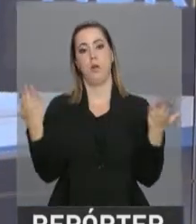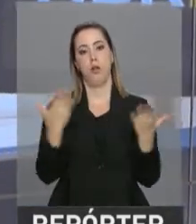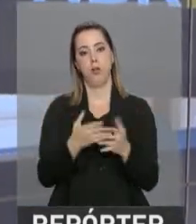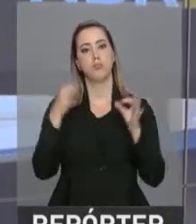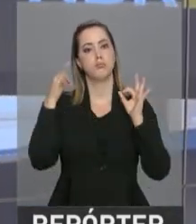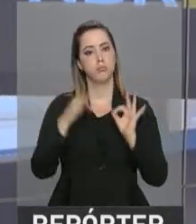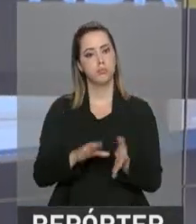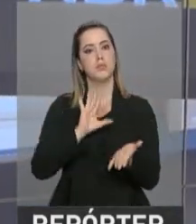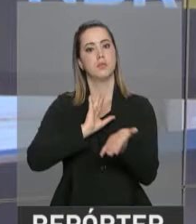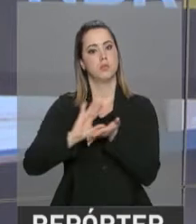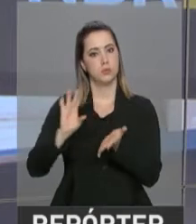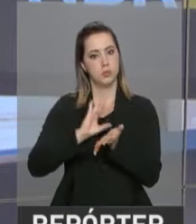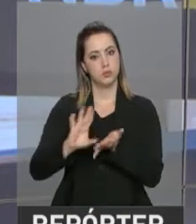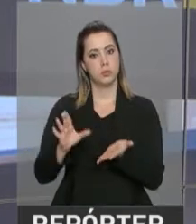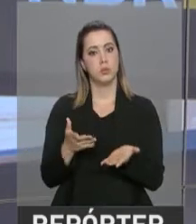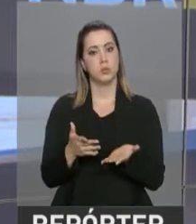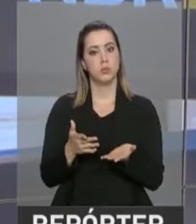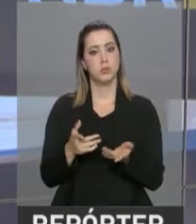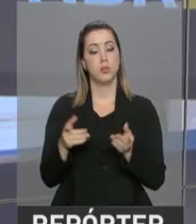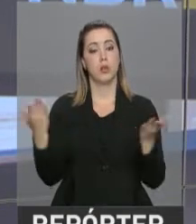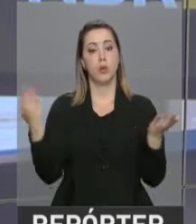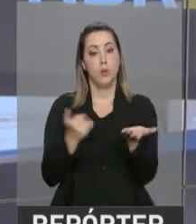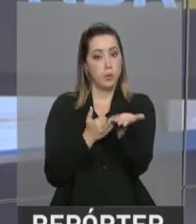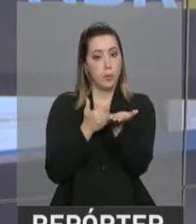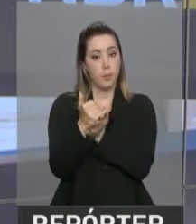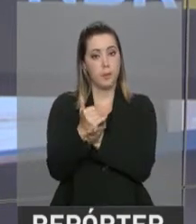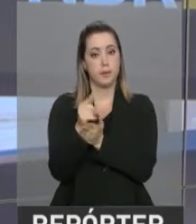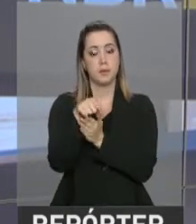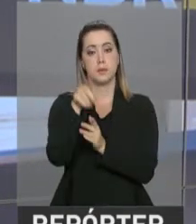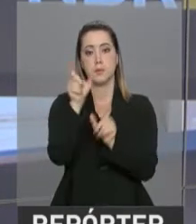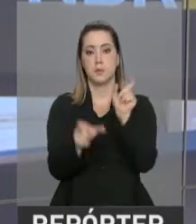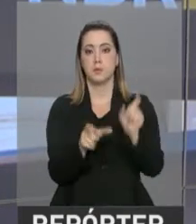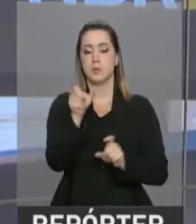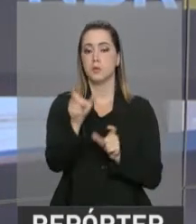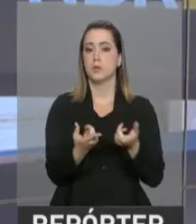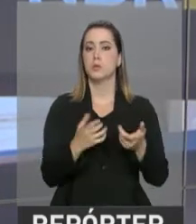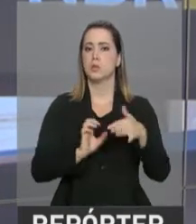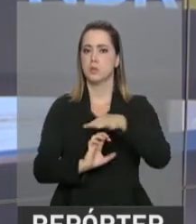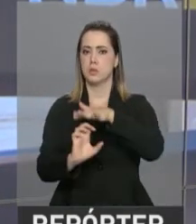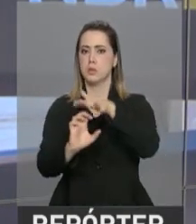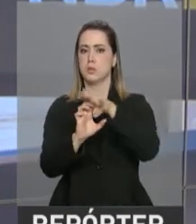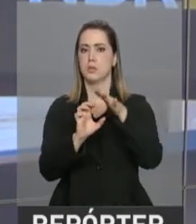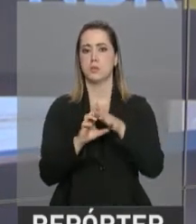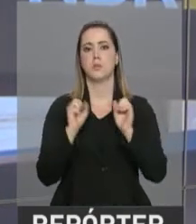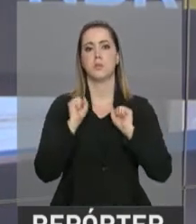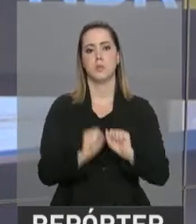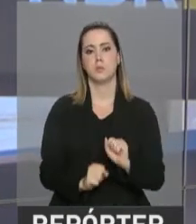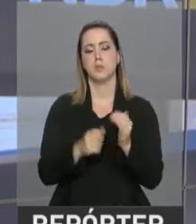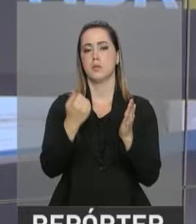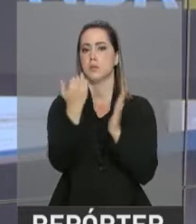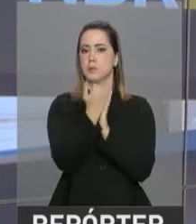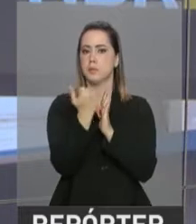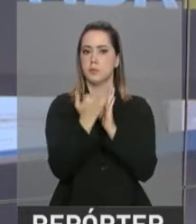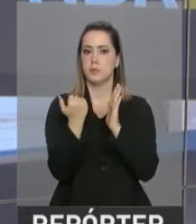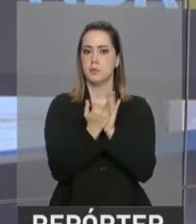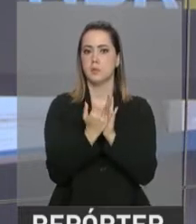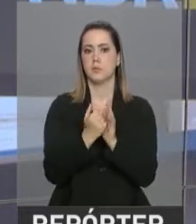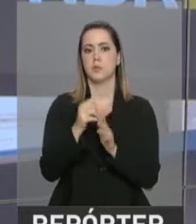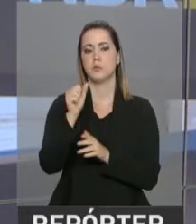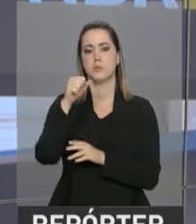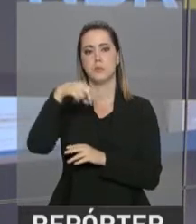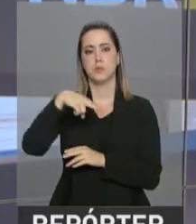ser investimento ea partir de agora produtores independentes podem inscrever projetos na agência nacional de cinema ancine